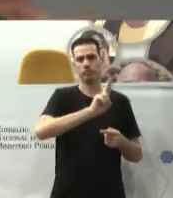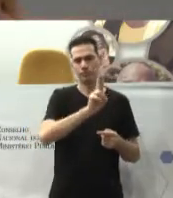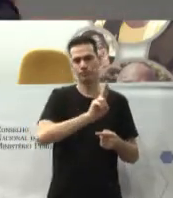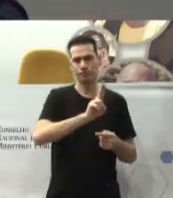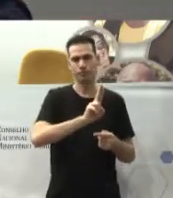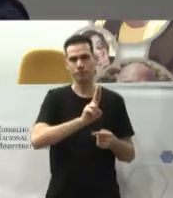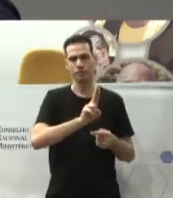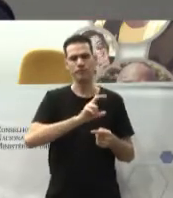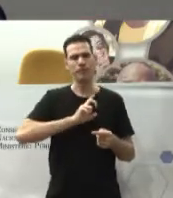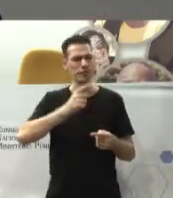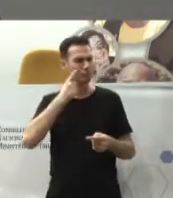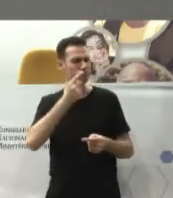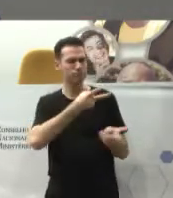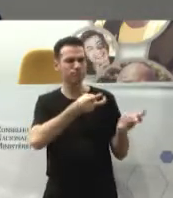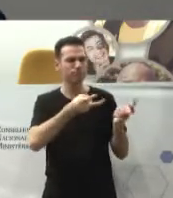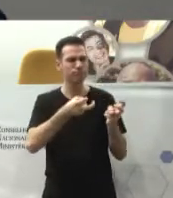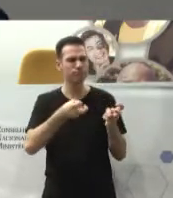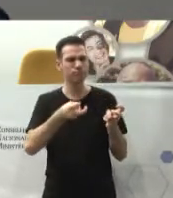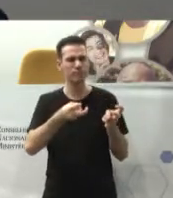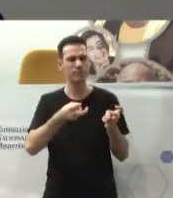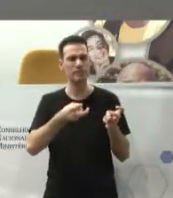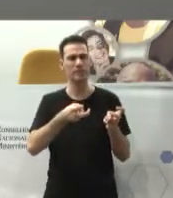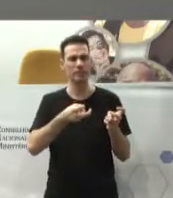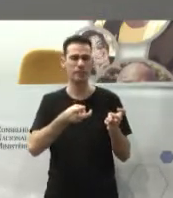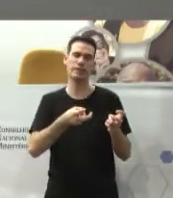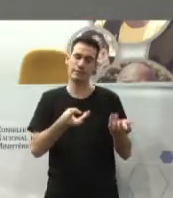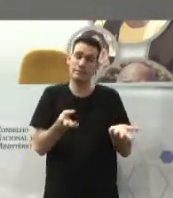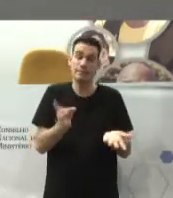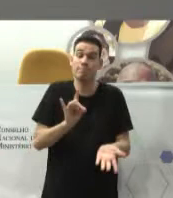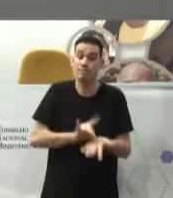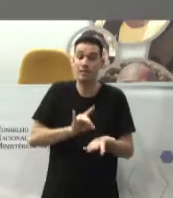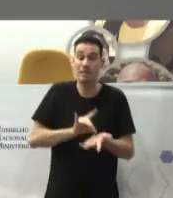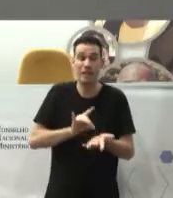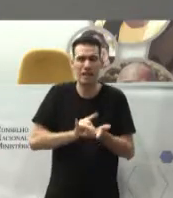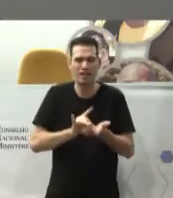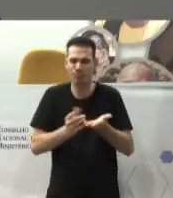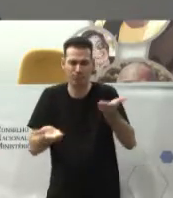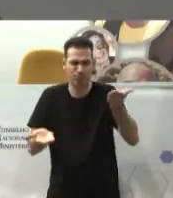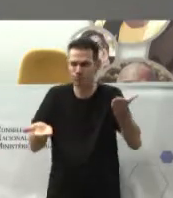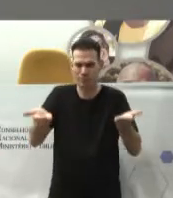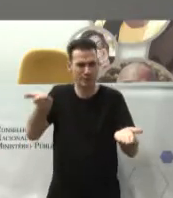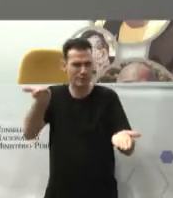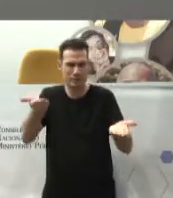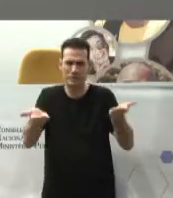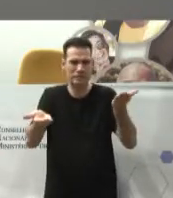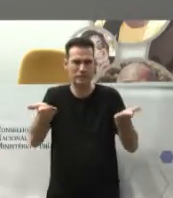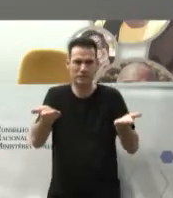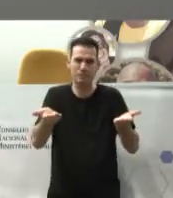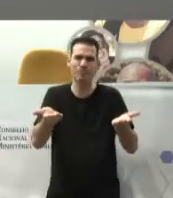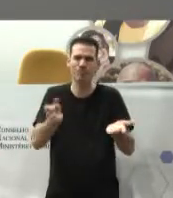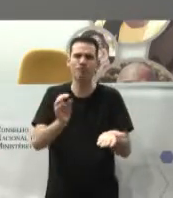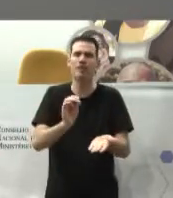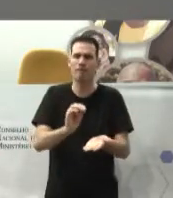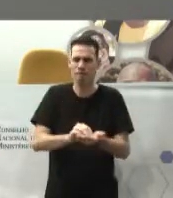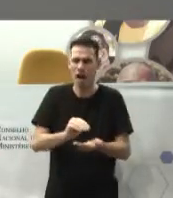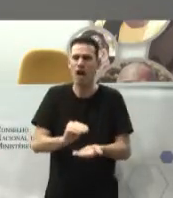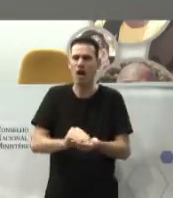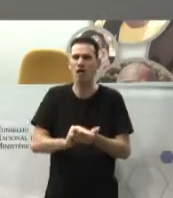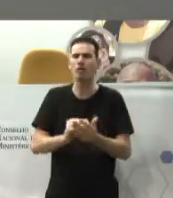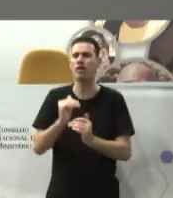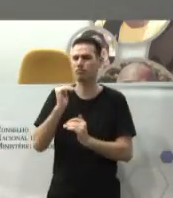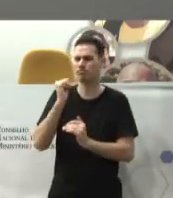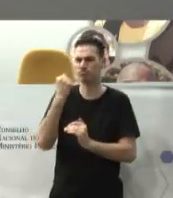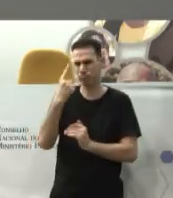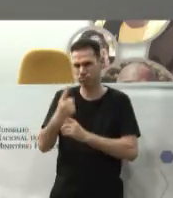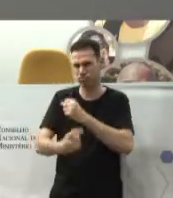interessante perceber que, apesar de a gente não ter ainda o equilíbrio adequado, eu acho que ano a ano nós